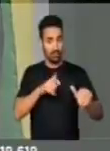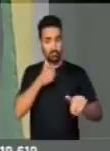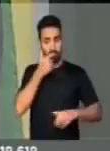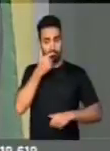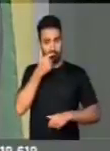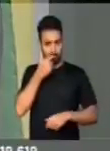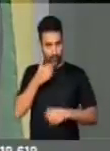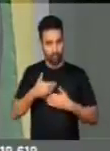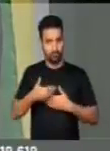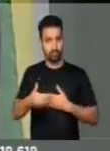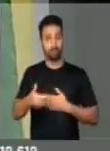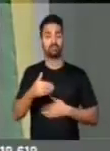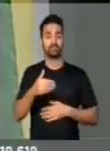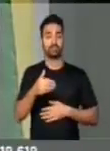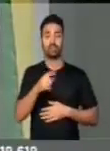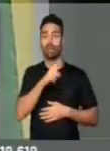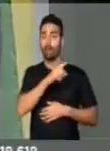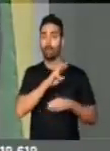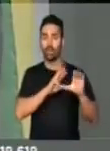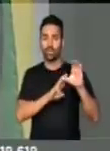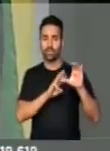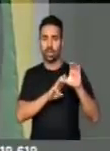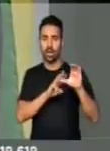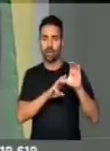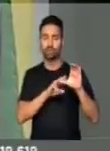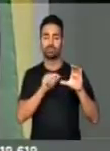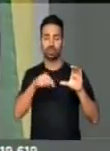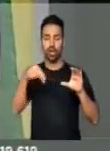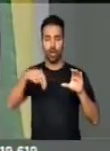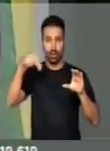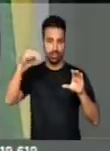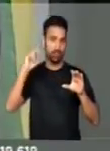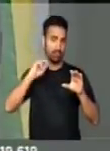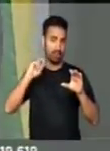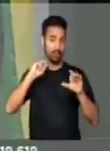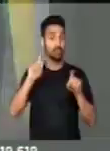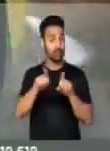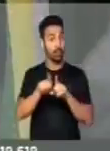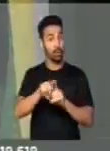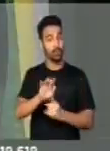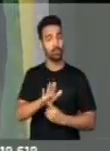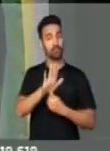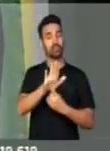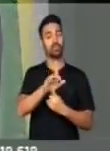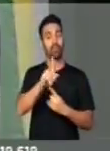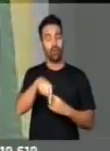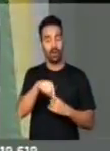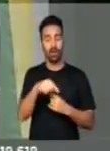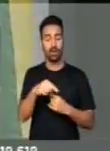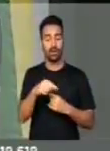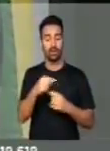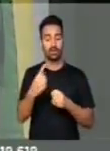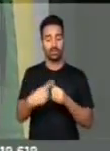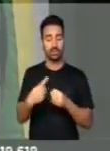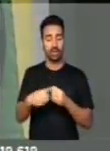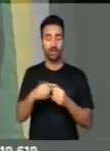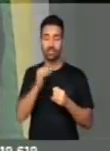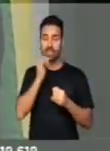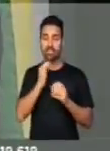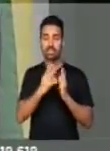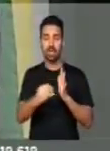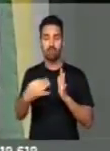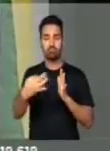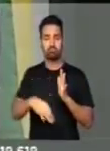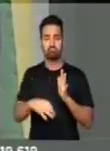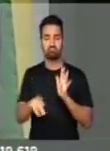Montes Claros, norte de Minas Gerais, também citada pela Folha como um exemplo de gestão desse país, e mais uma